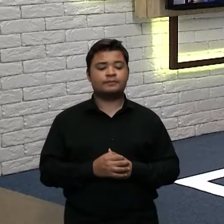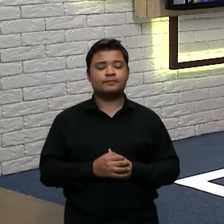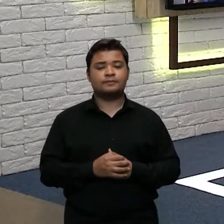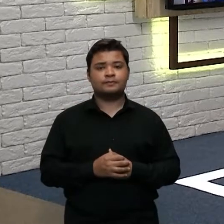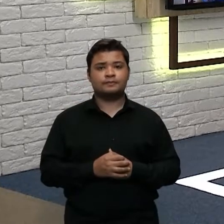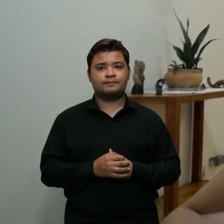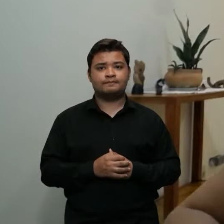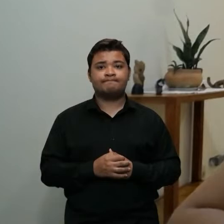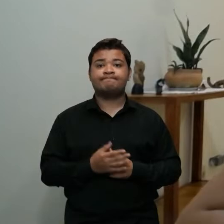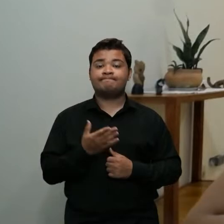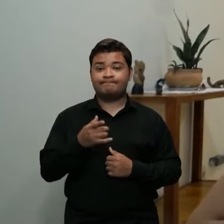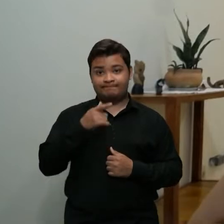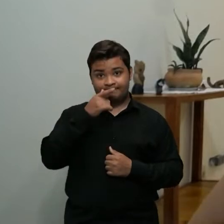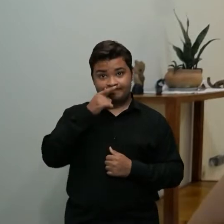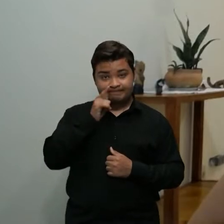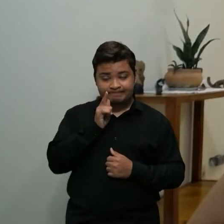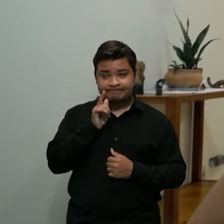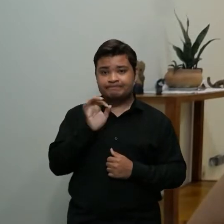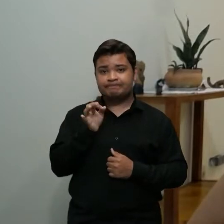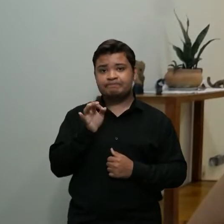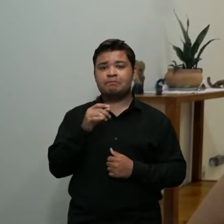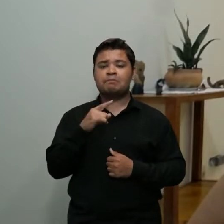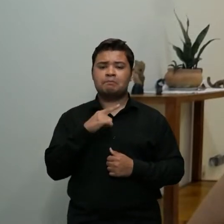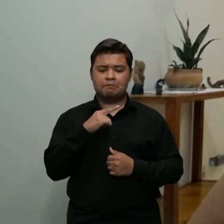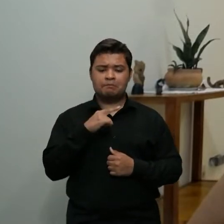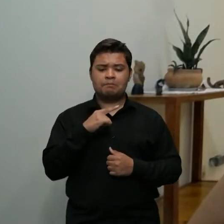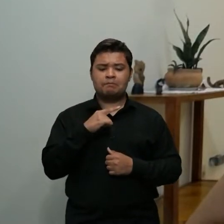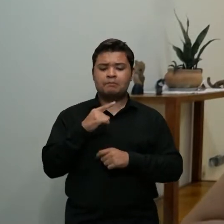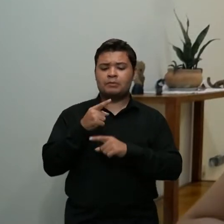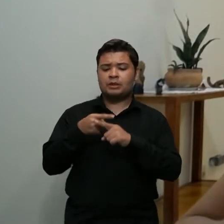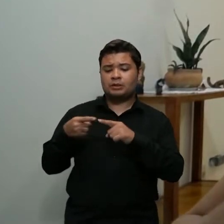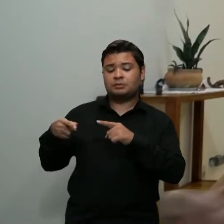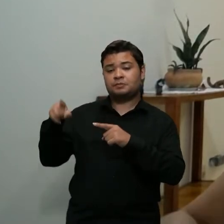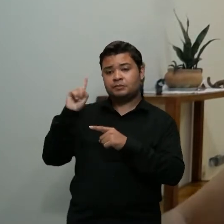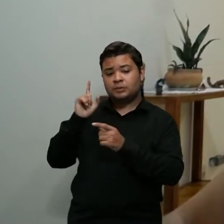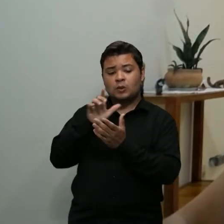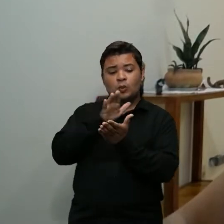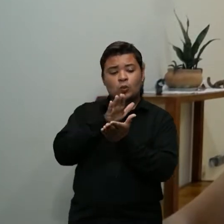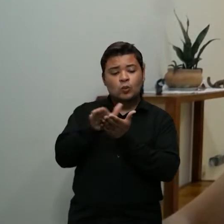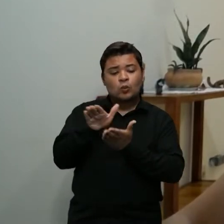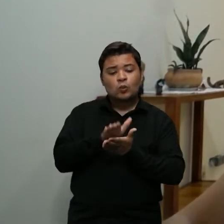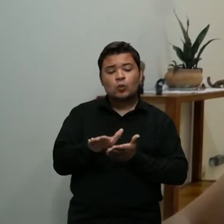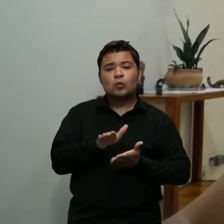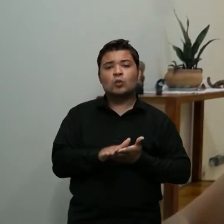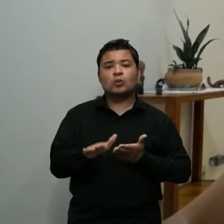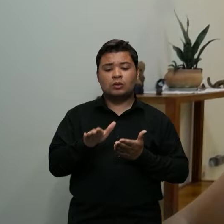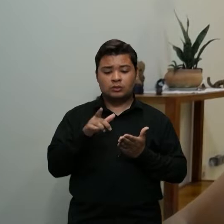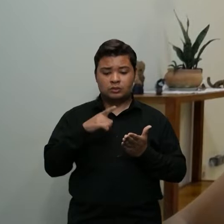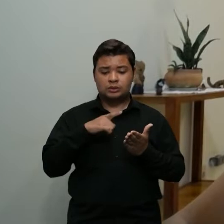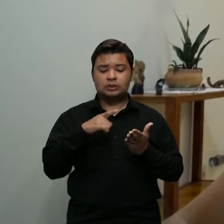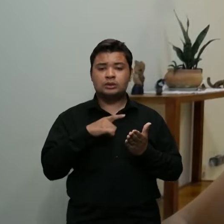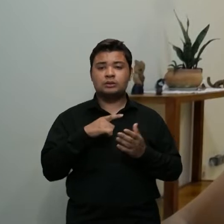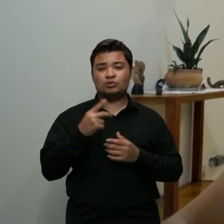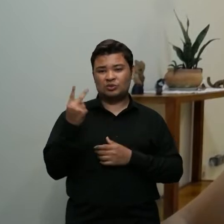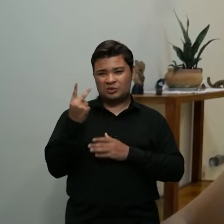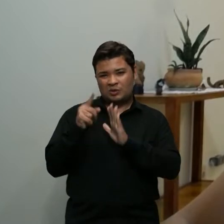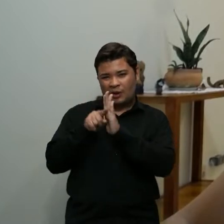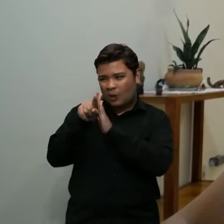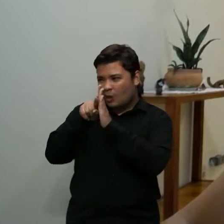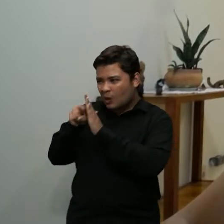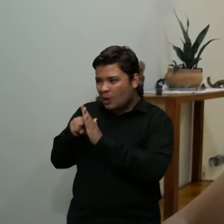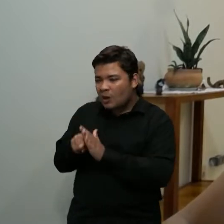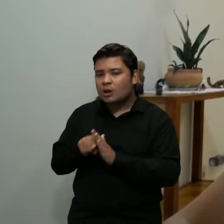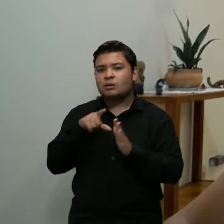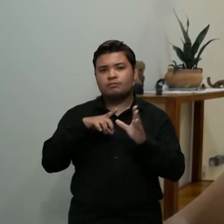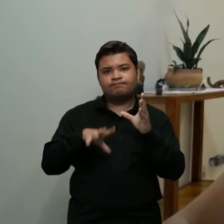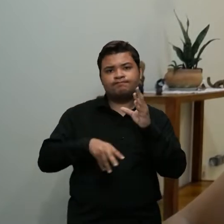Sim, Gustavo, a gente teve a publicação a semana passada do suplemento desse segundo inquérito, e aí a